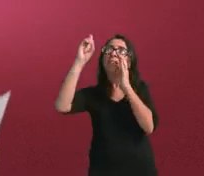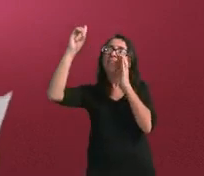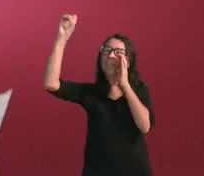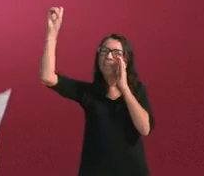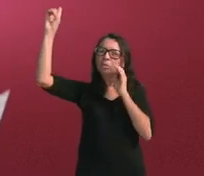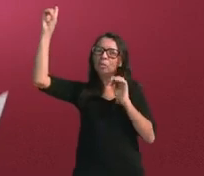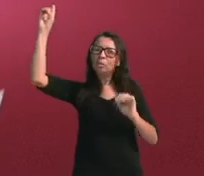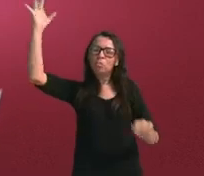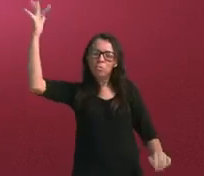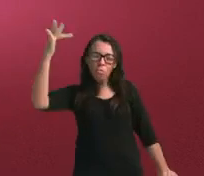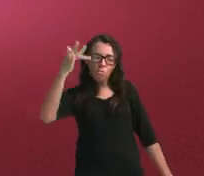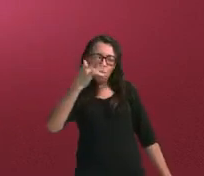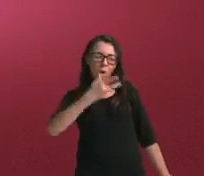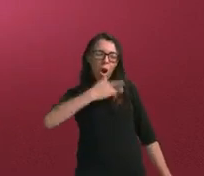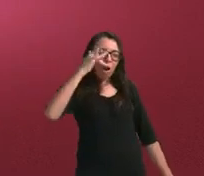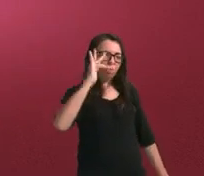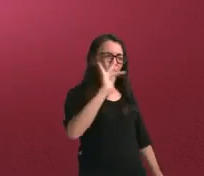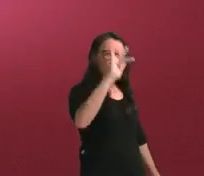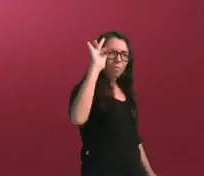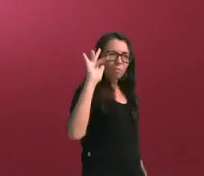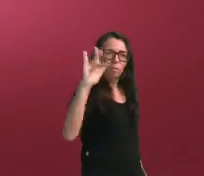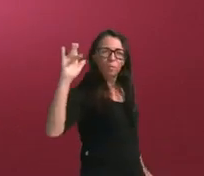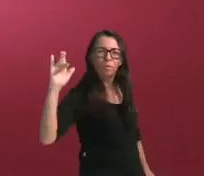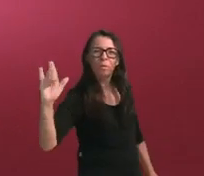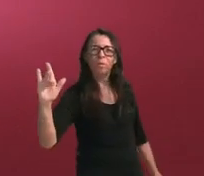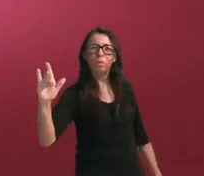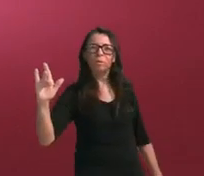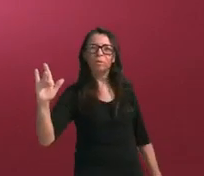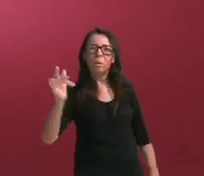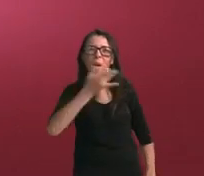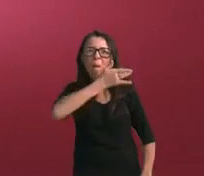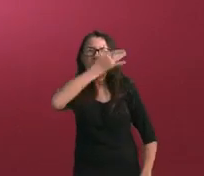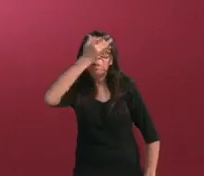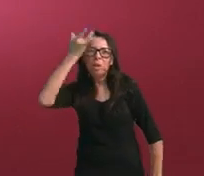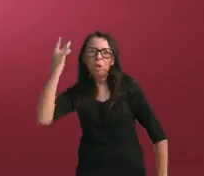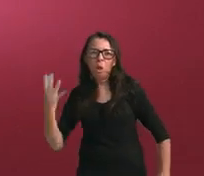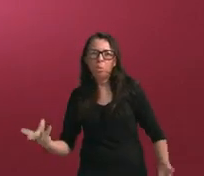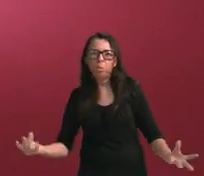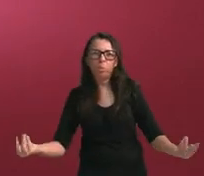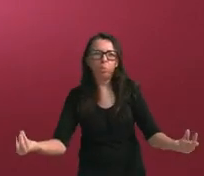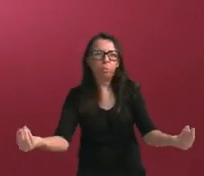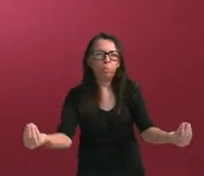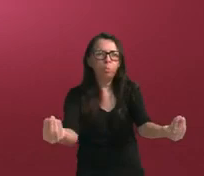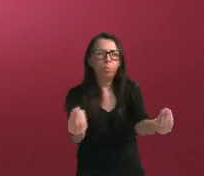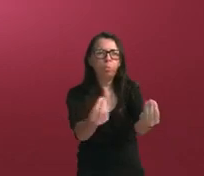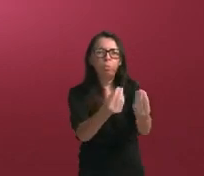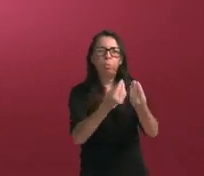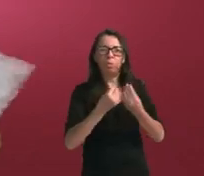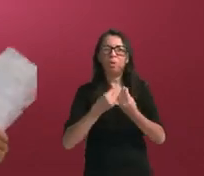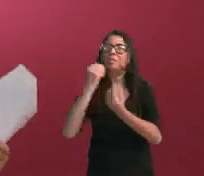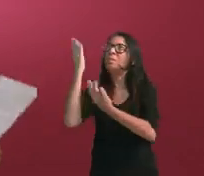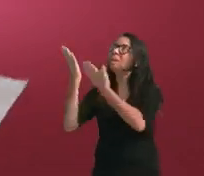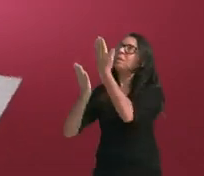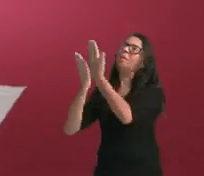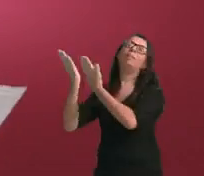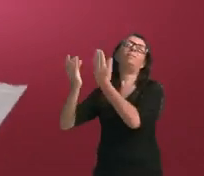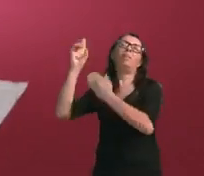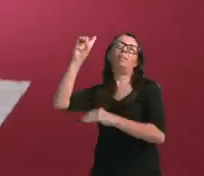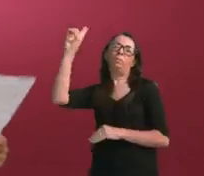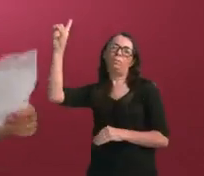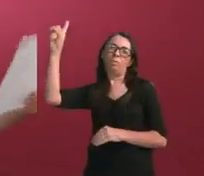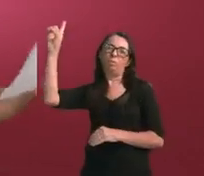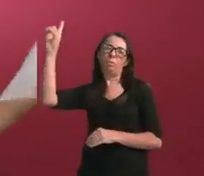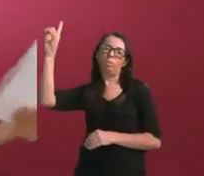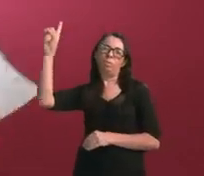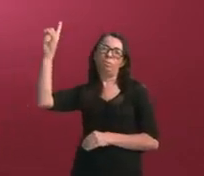grande e poucos eram os trabalhadores. E isso, amados, nós devemos ter para o dia de hoje.